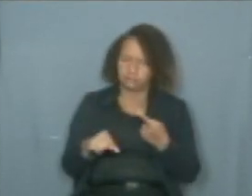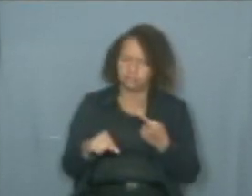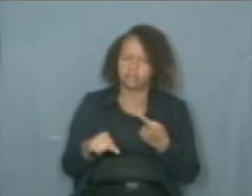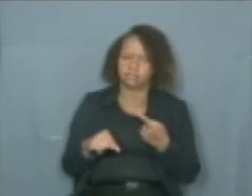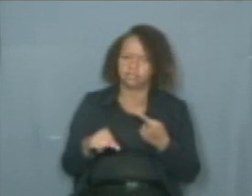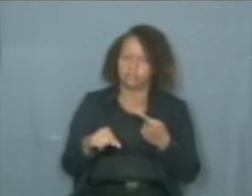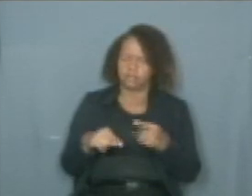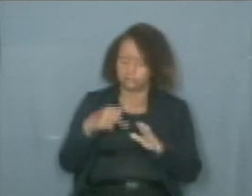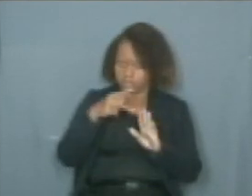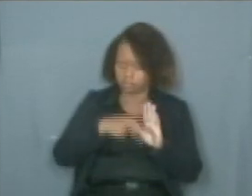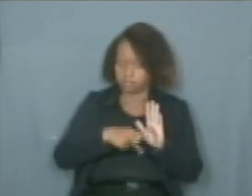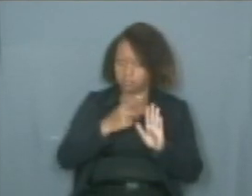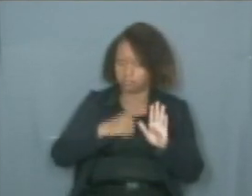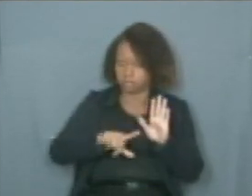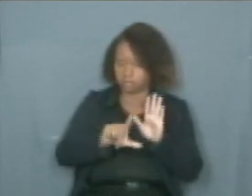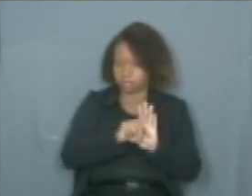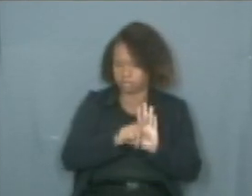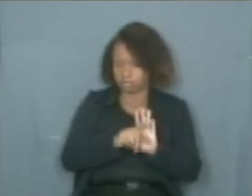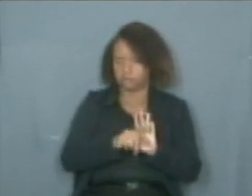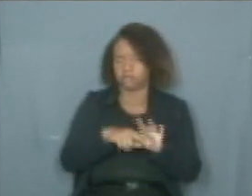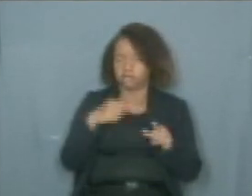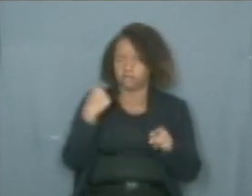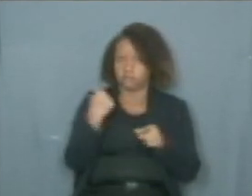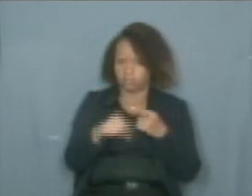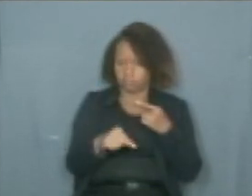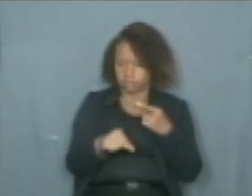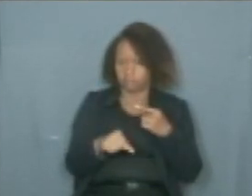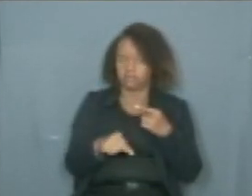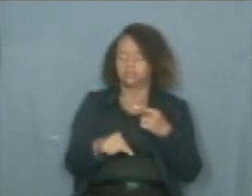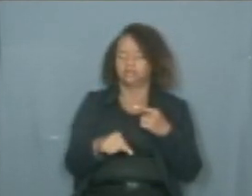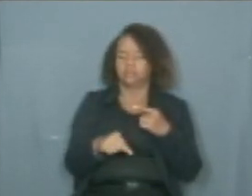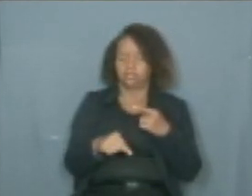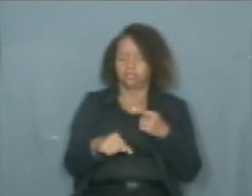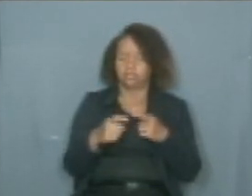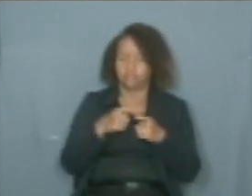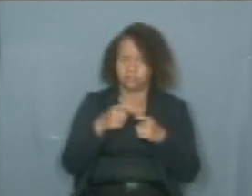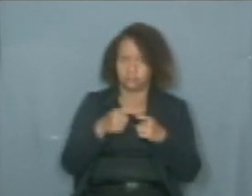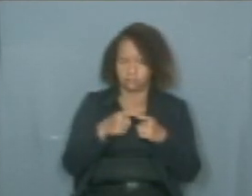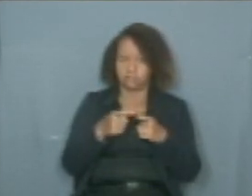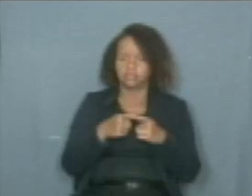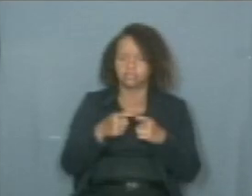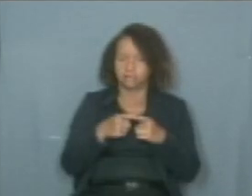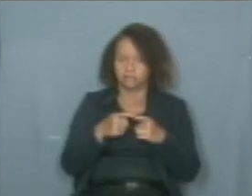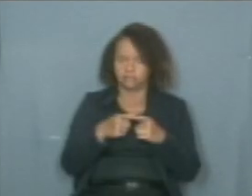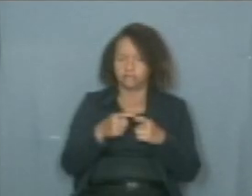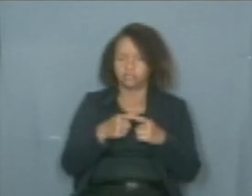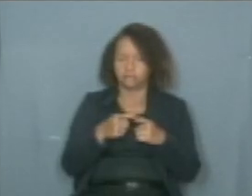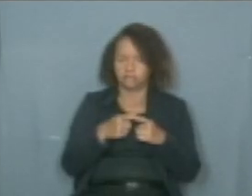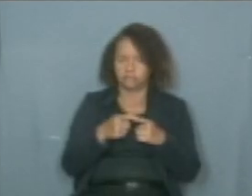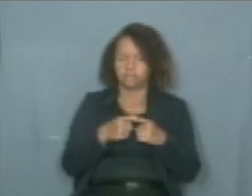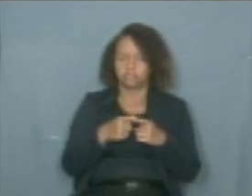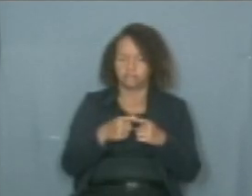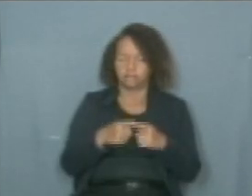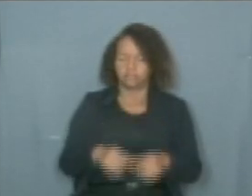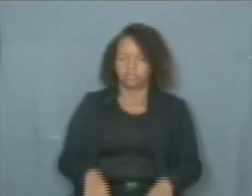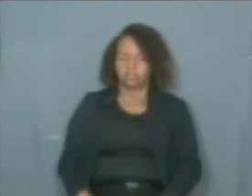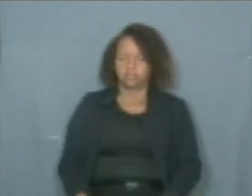inclusive, de um projeto de lei de nossa autoria, a gente tem que proibir que um médico se recuse a atender uma